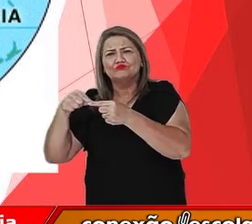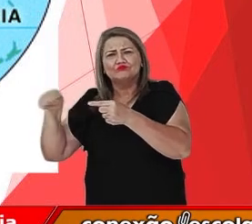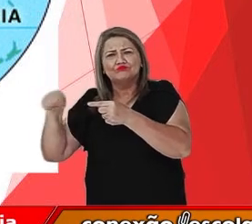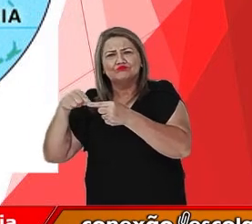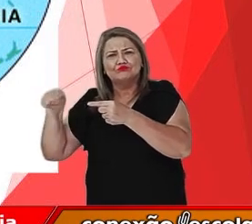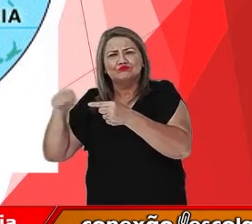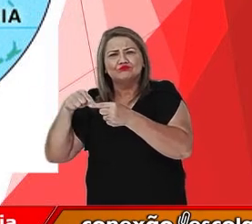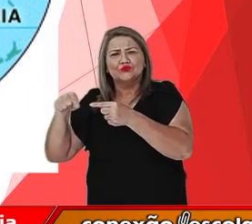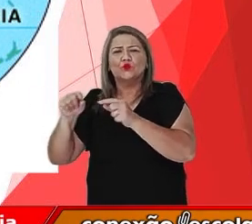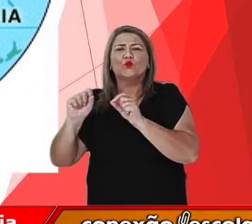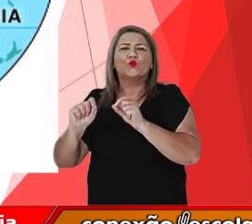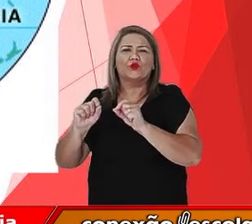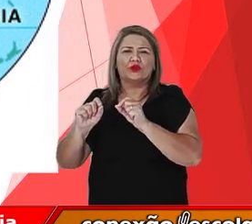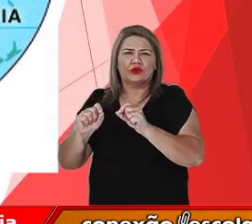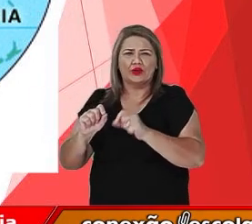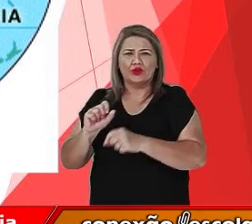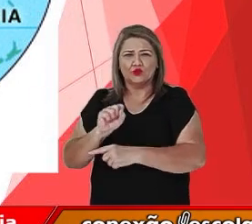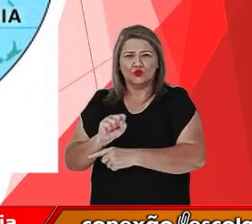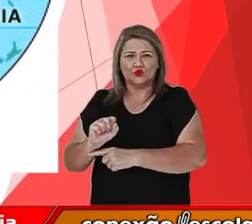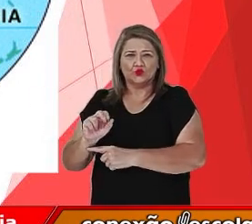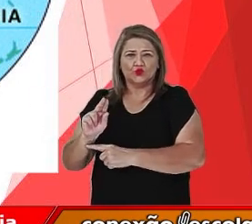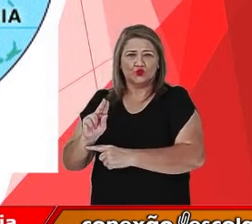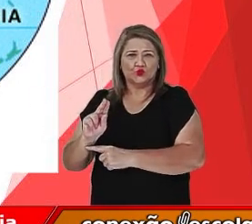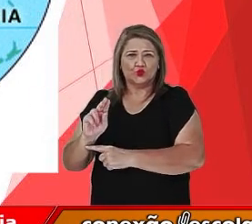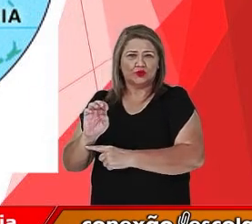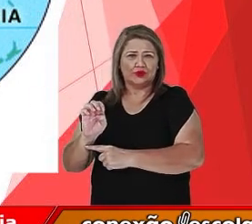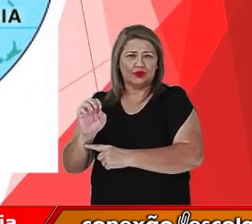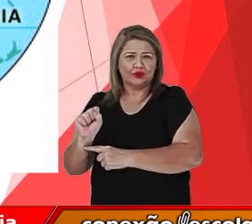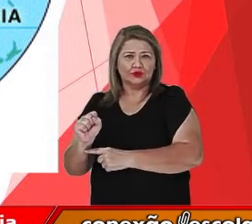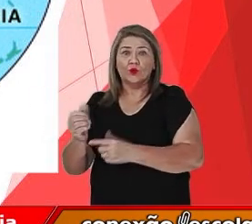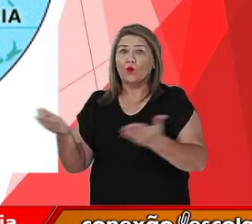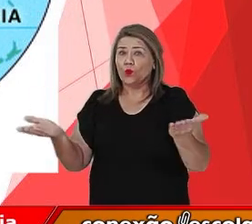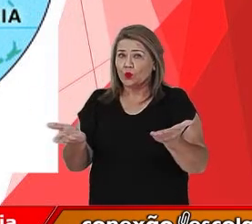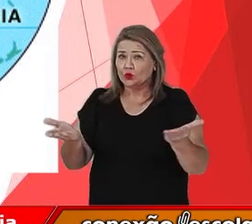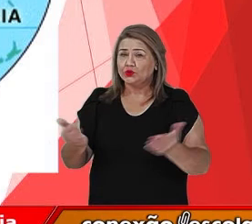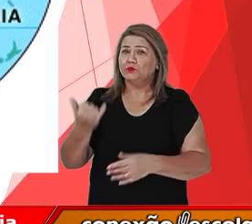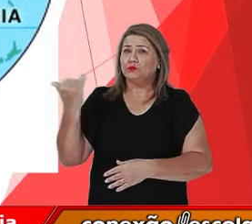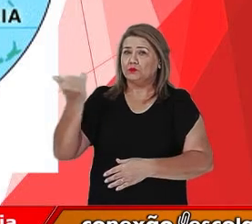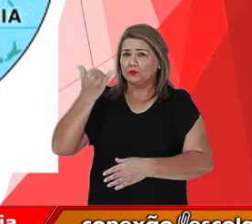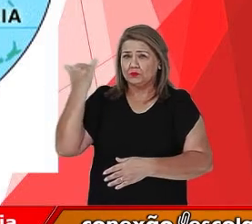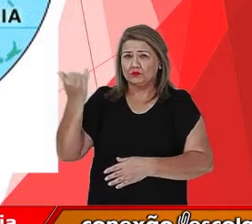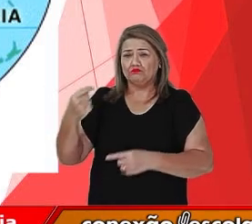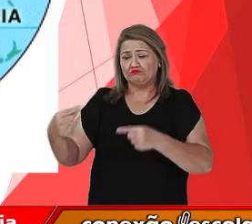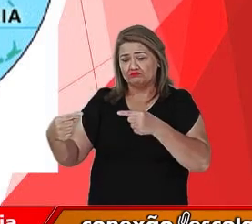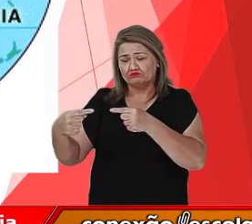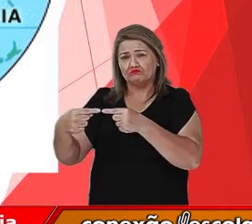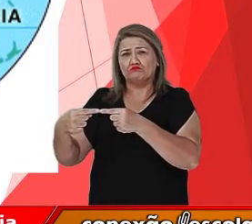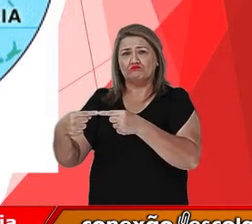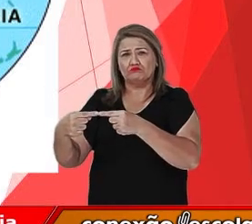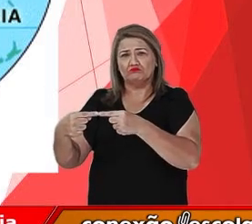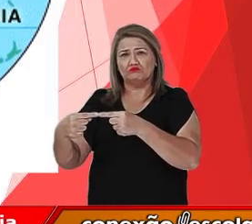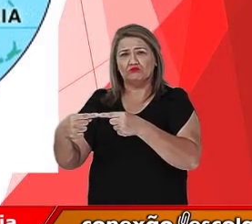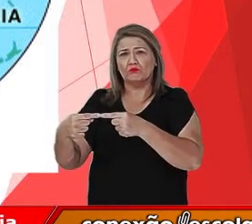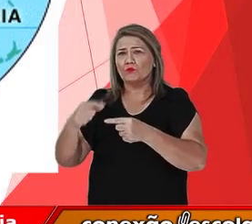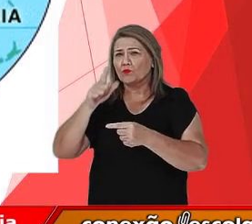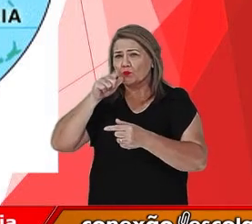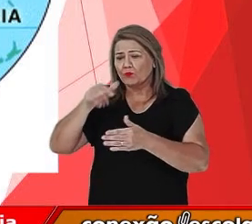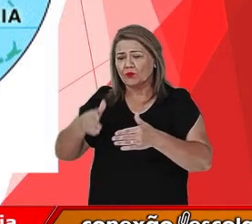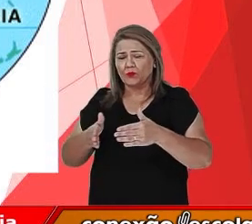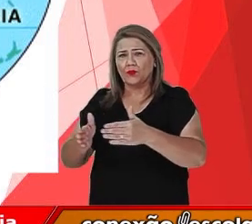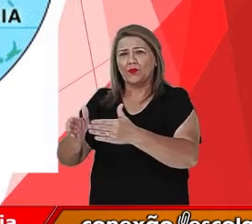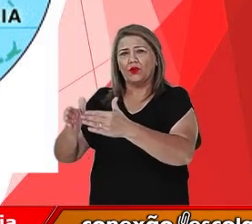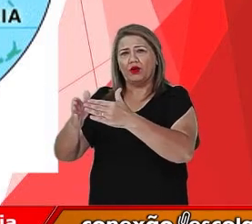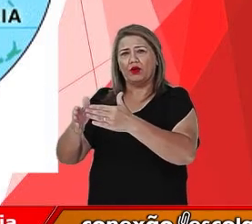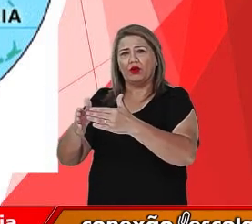o canal de Suez, que hoje é importantíssimo para fazer a ligação entre o mar Mediterrâneo e o